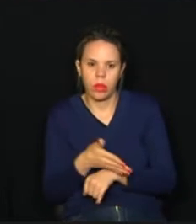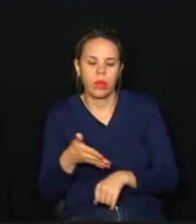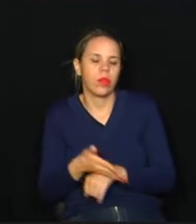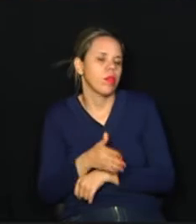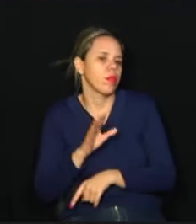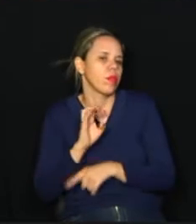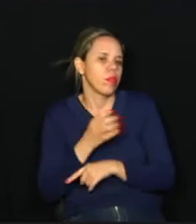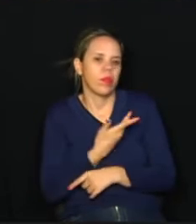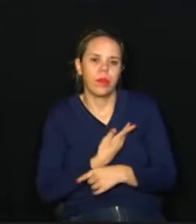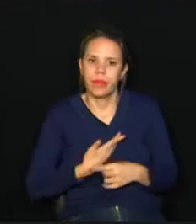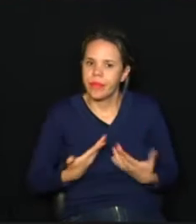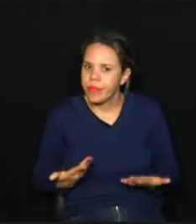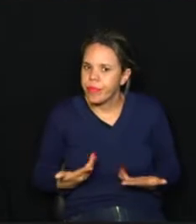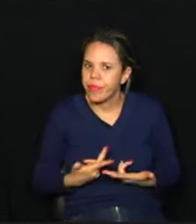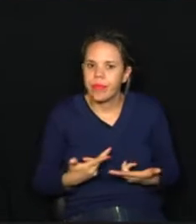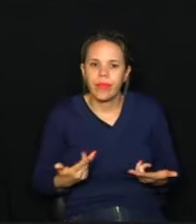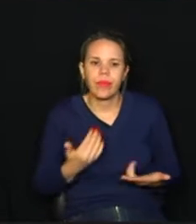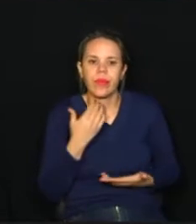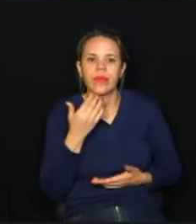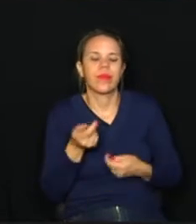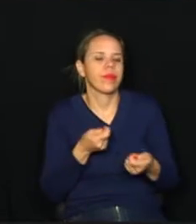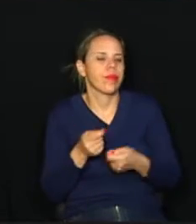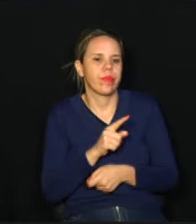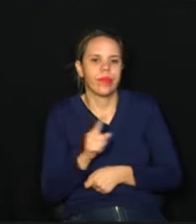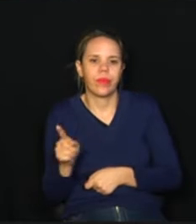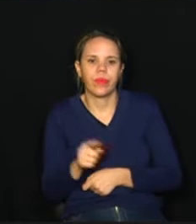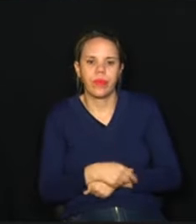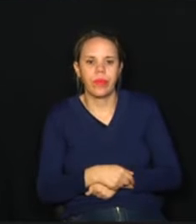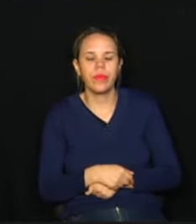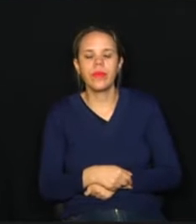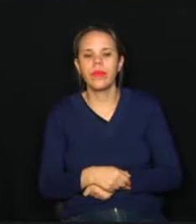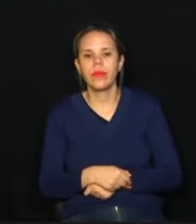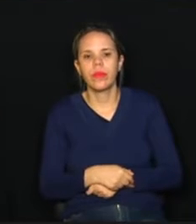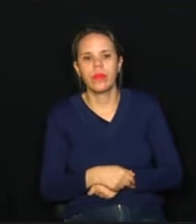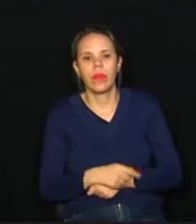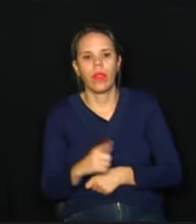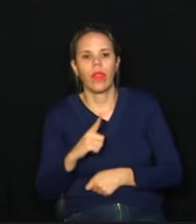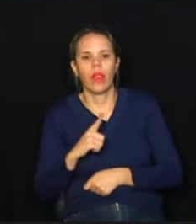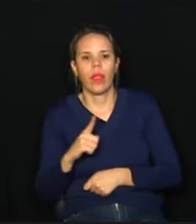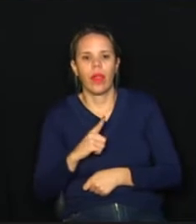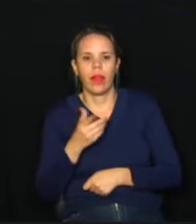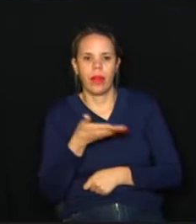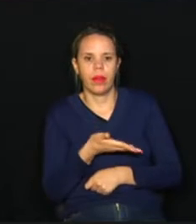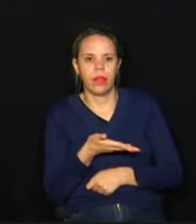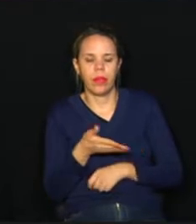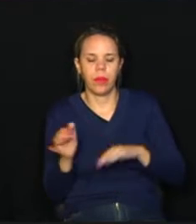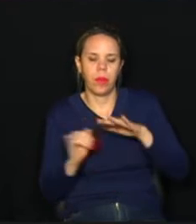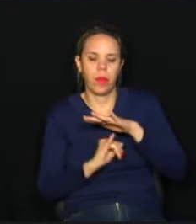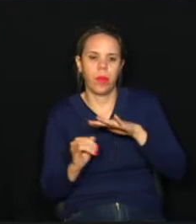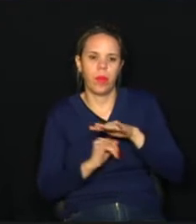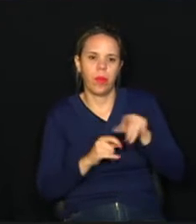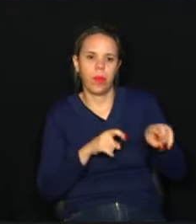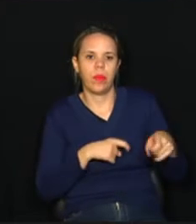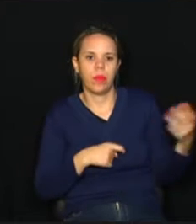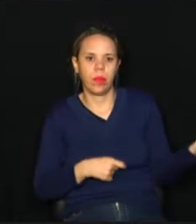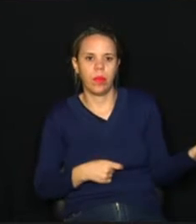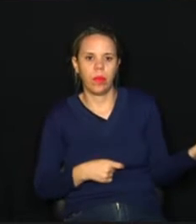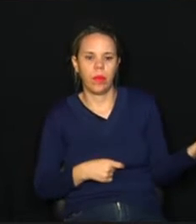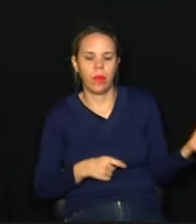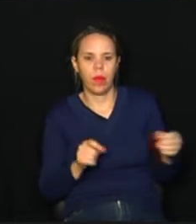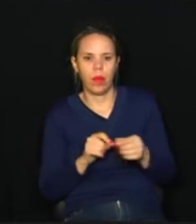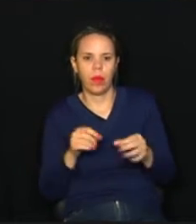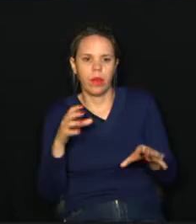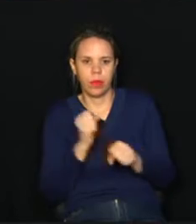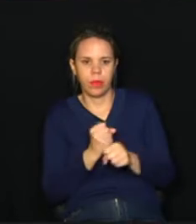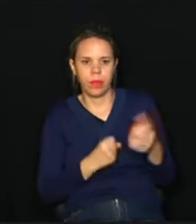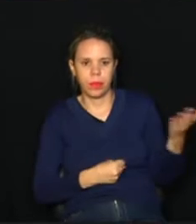Estado, a coisa se descontrola. Nós temos aqui no Instituto Agronômico, eu fiz uma conta